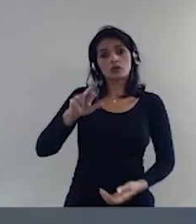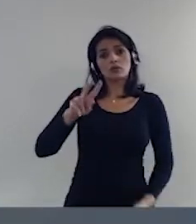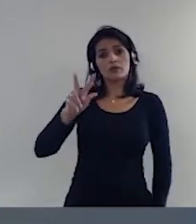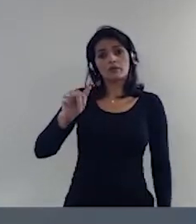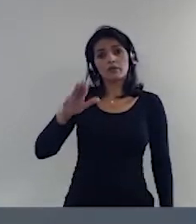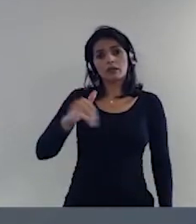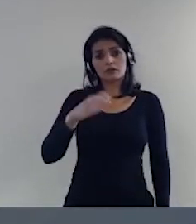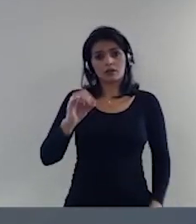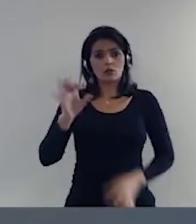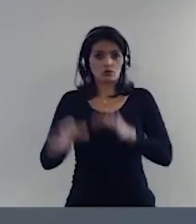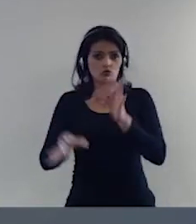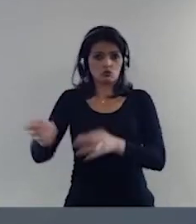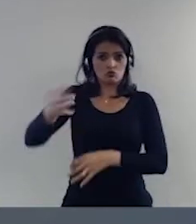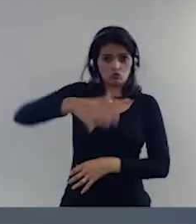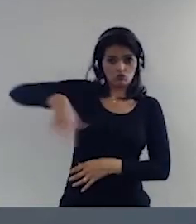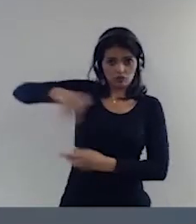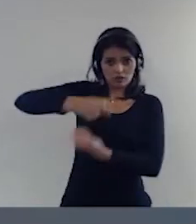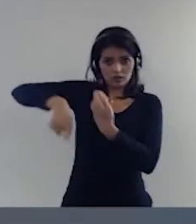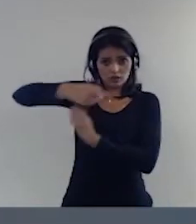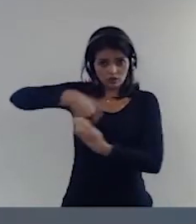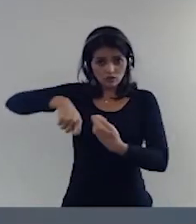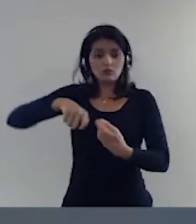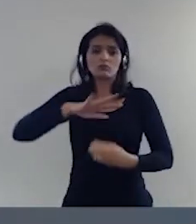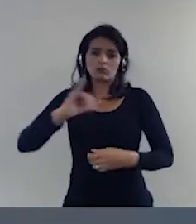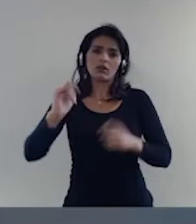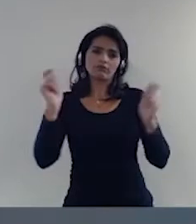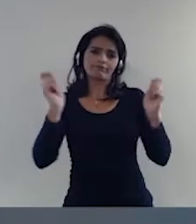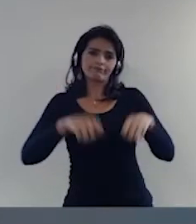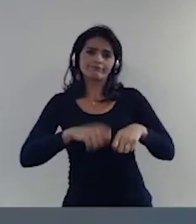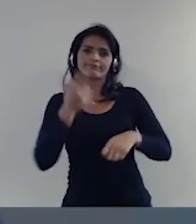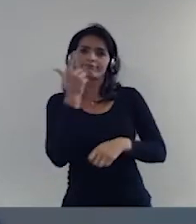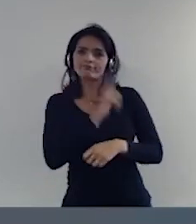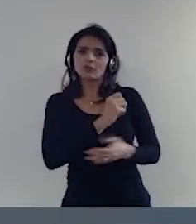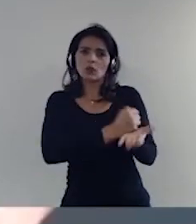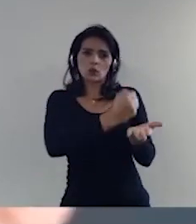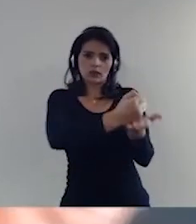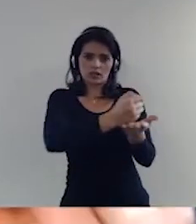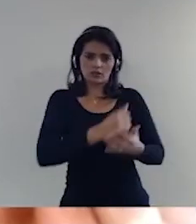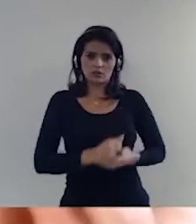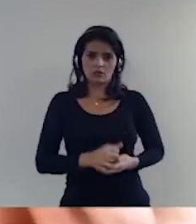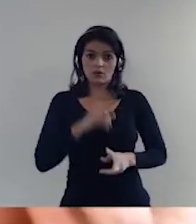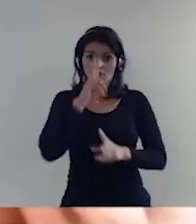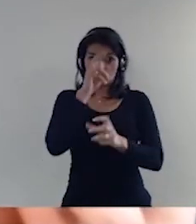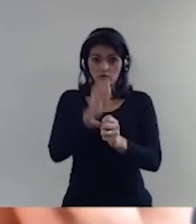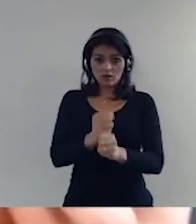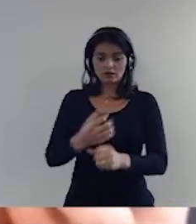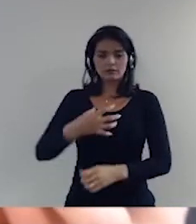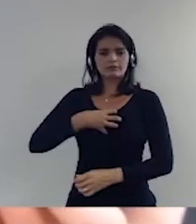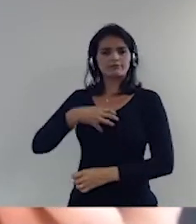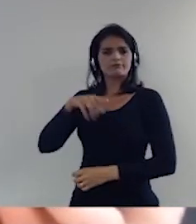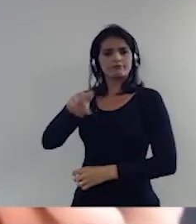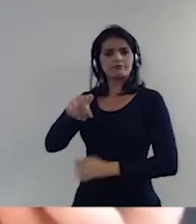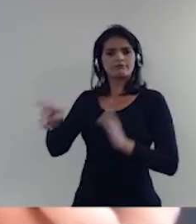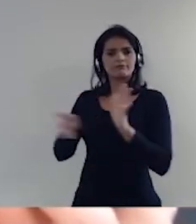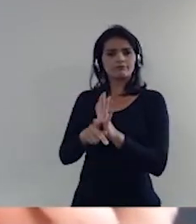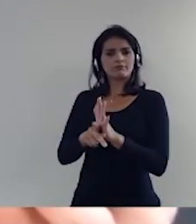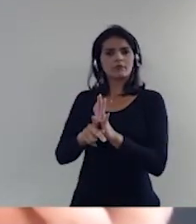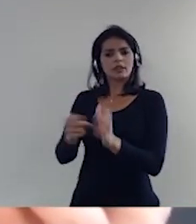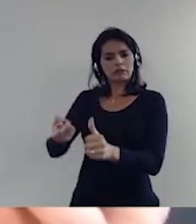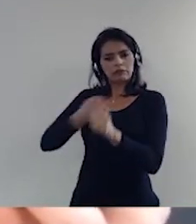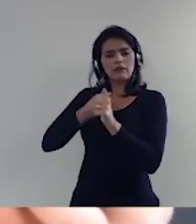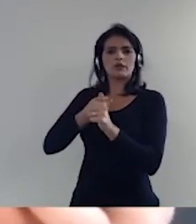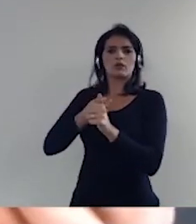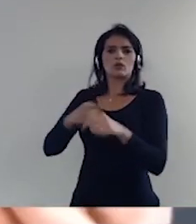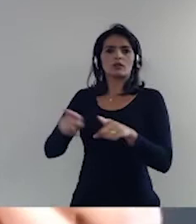jurídicos agindo, né? É a possibilidade de manter o contrato. Portanto, um poder extintivo atribuído ao devedor e